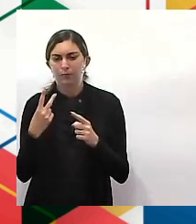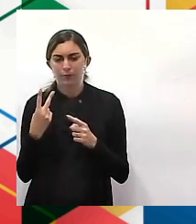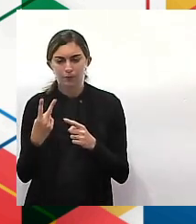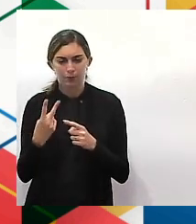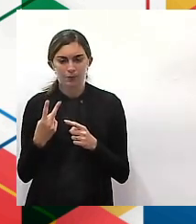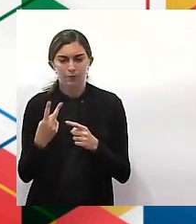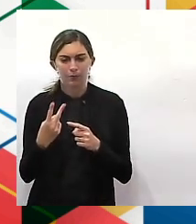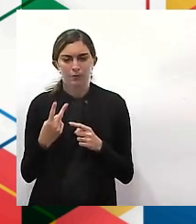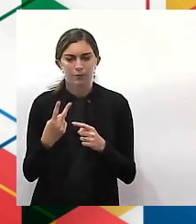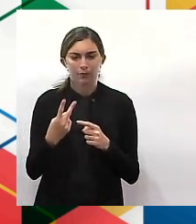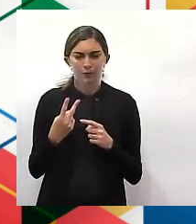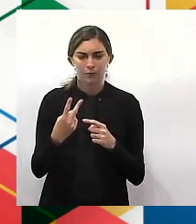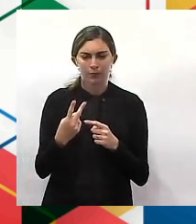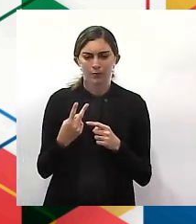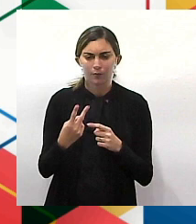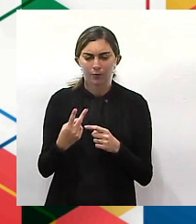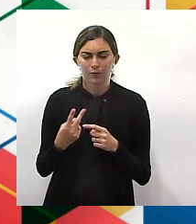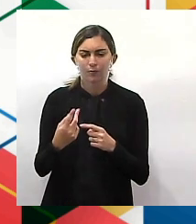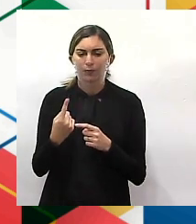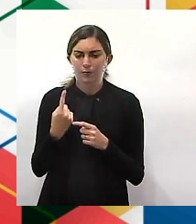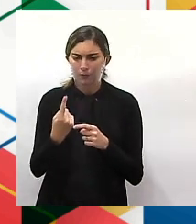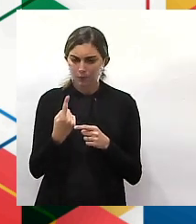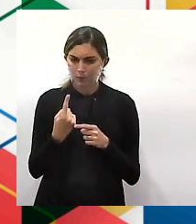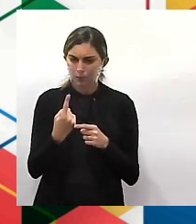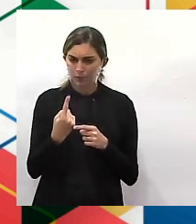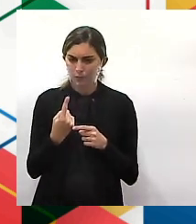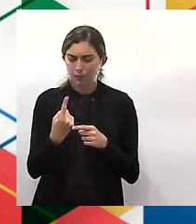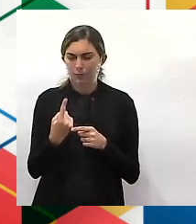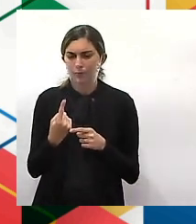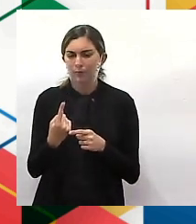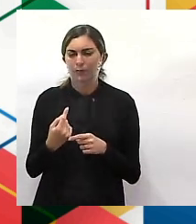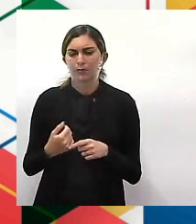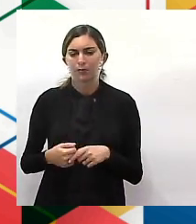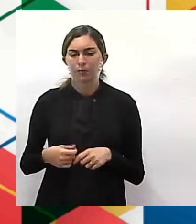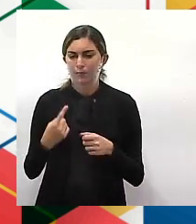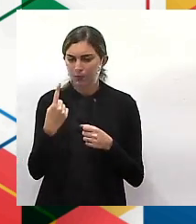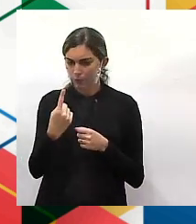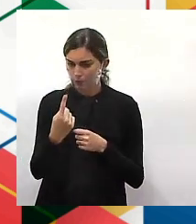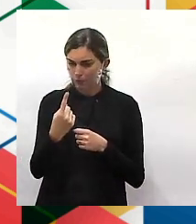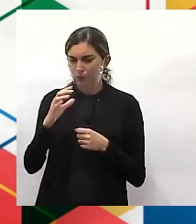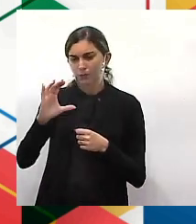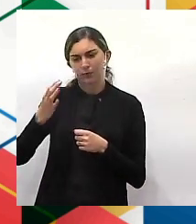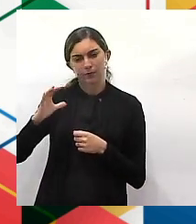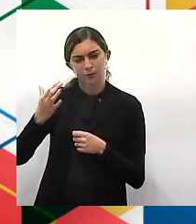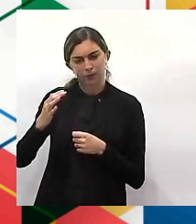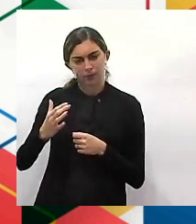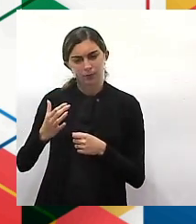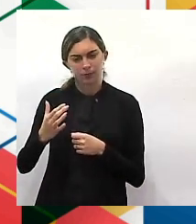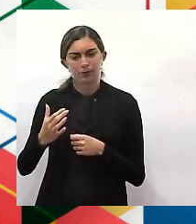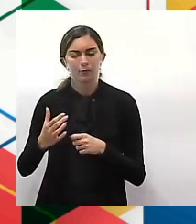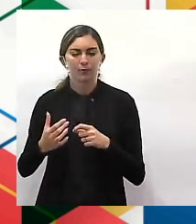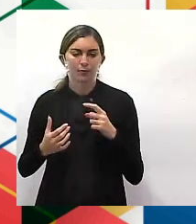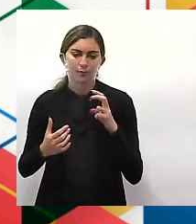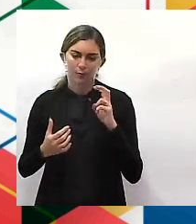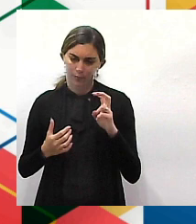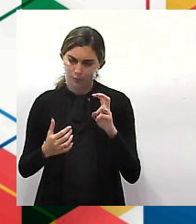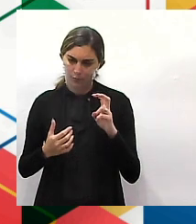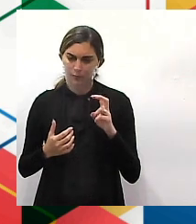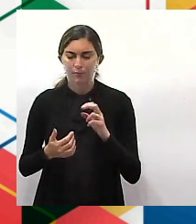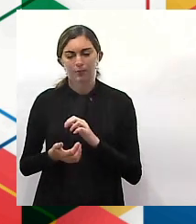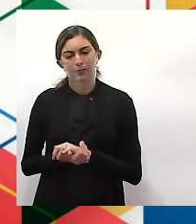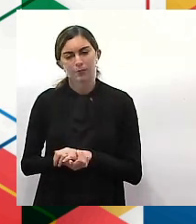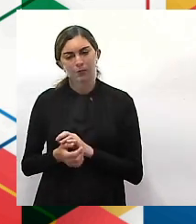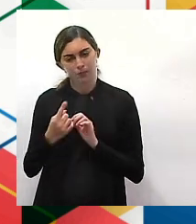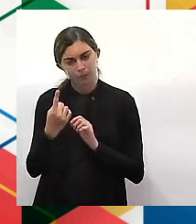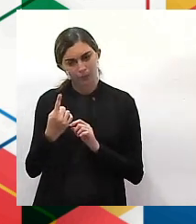Está na medida 1. Então, aqui, ó, é 1 centímetro aqui por 5.